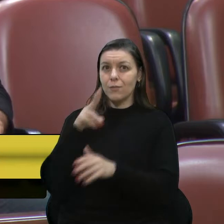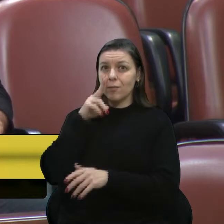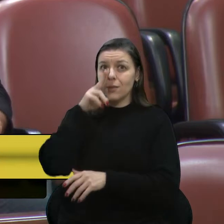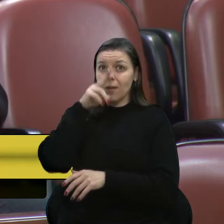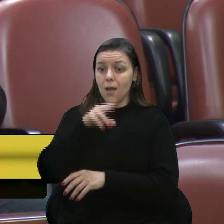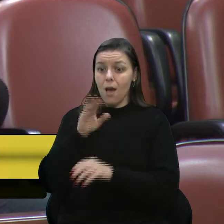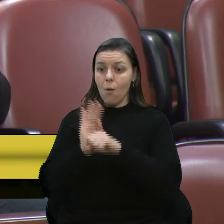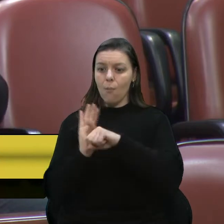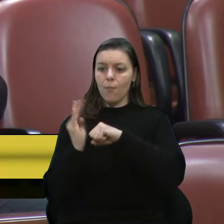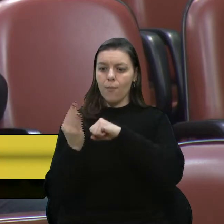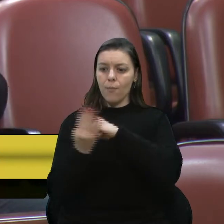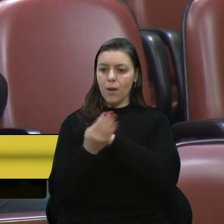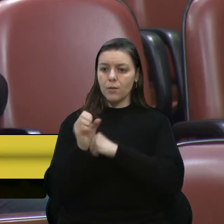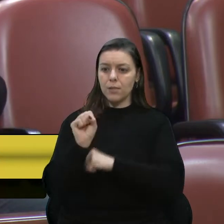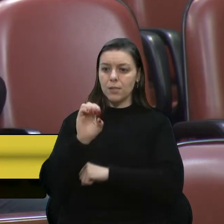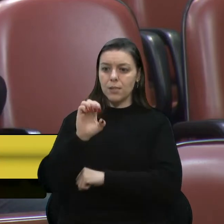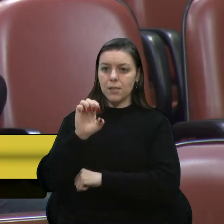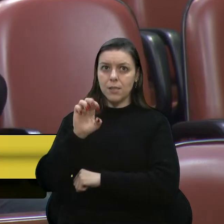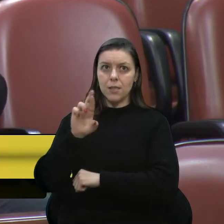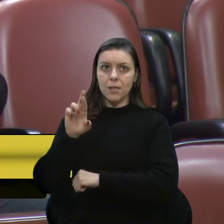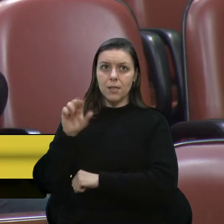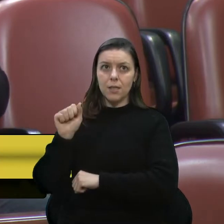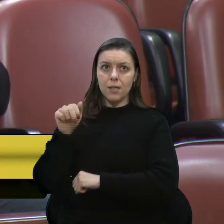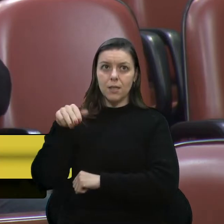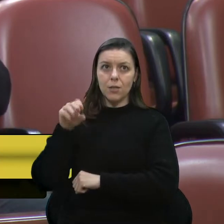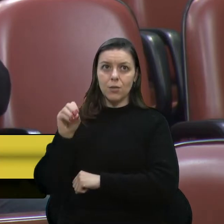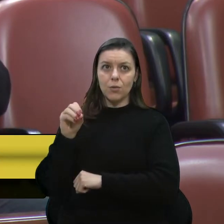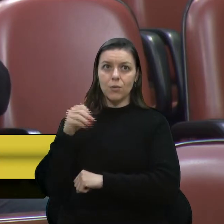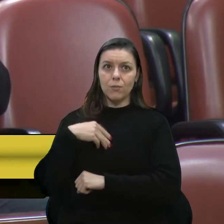Serrano, muito bom, isso aí me deixou até um pouco nervoso,